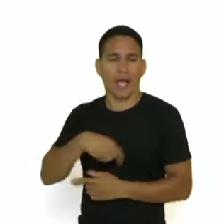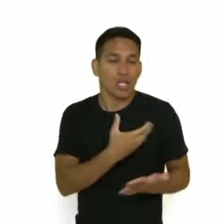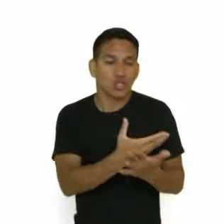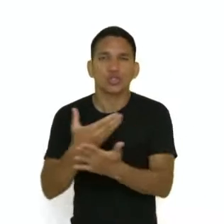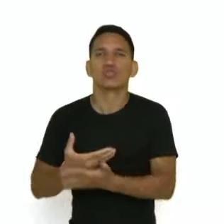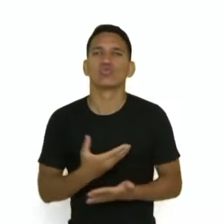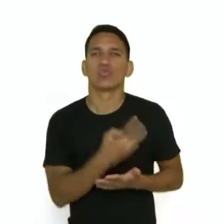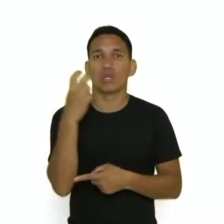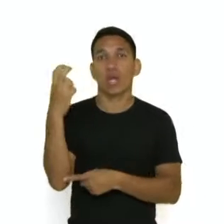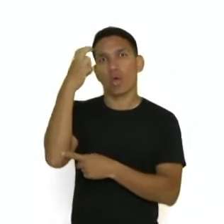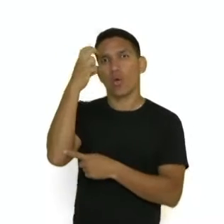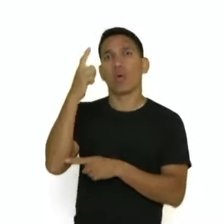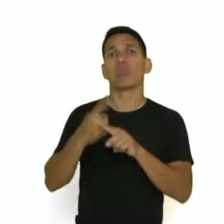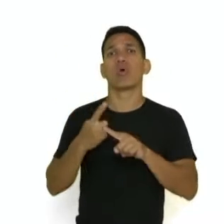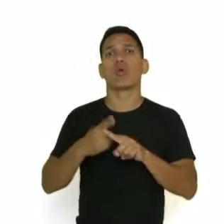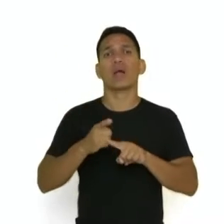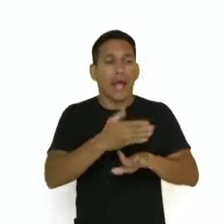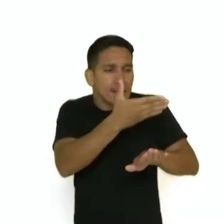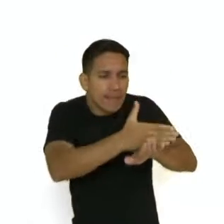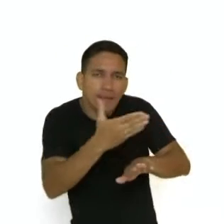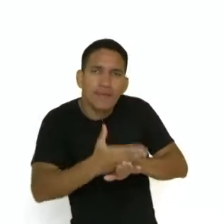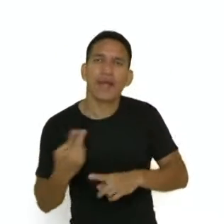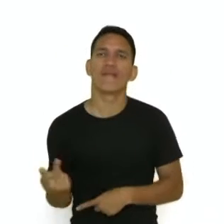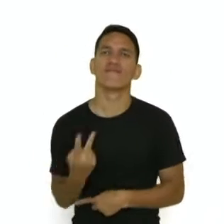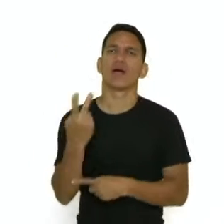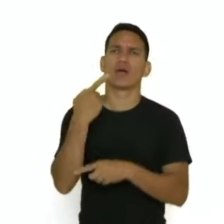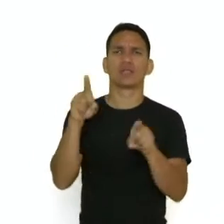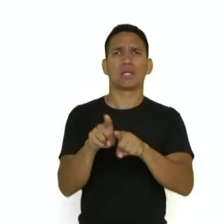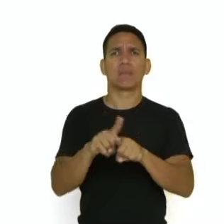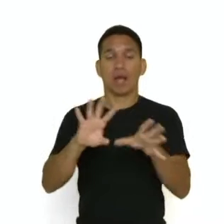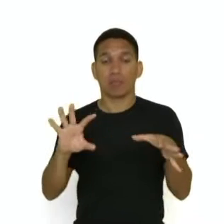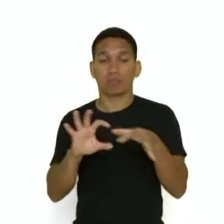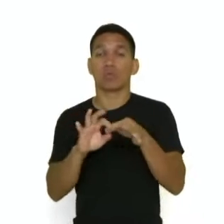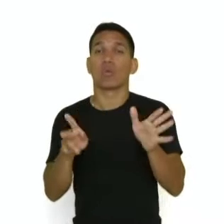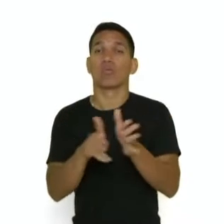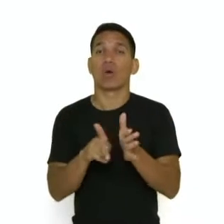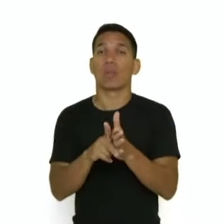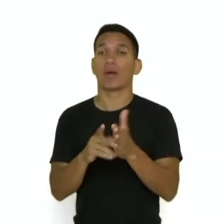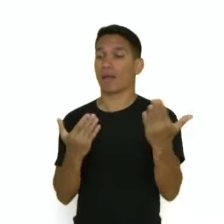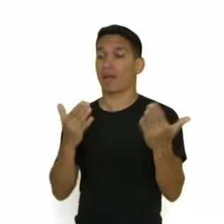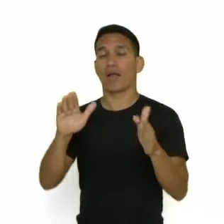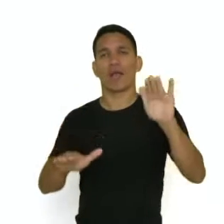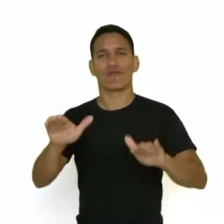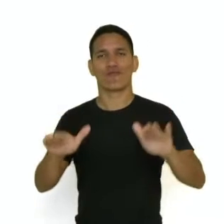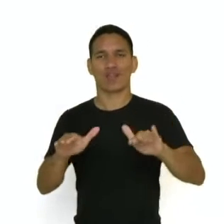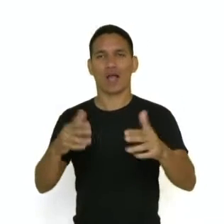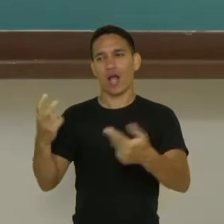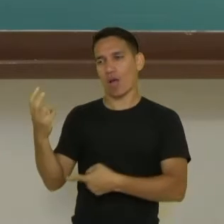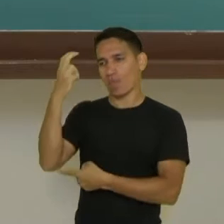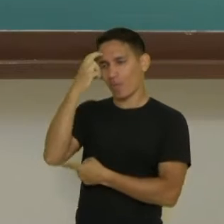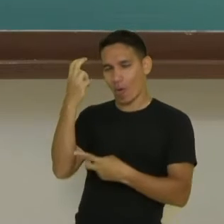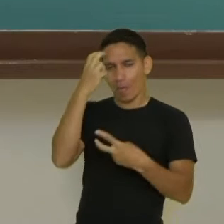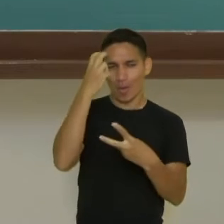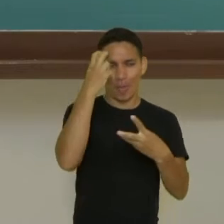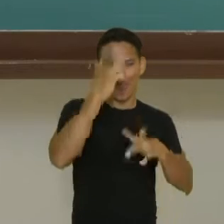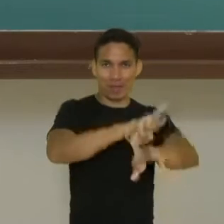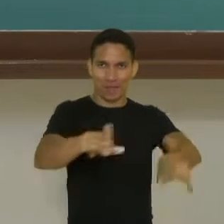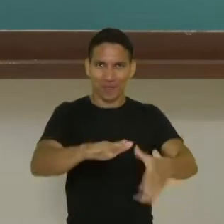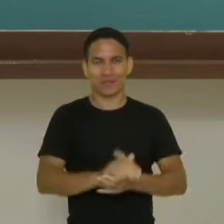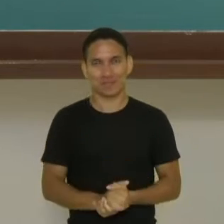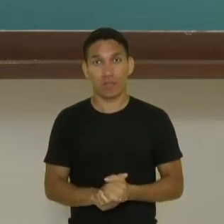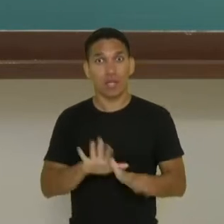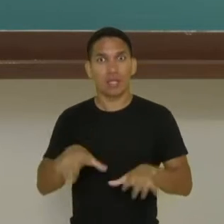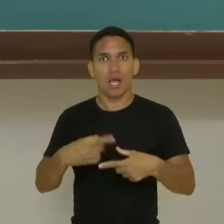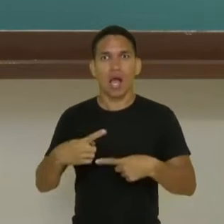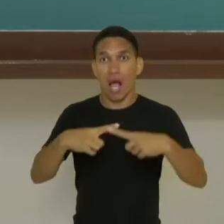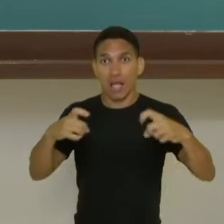de práticas e valores com base no relativismo cultural. As ciências sociais têm três grandes